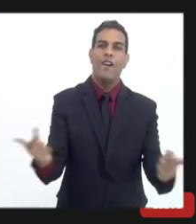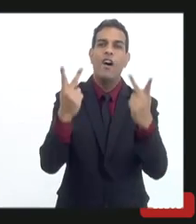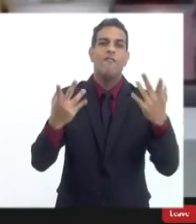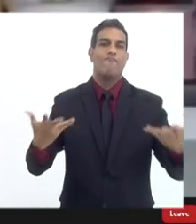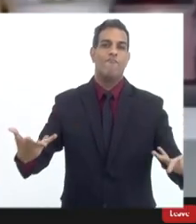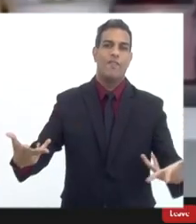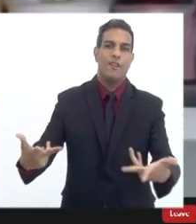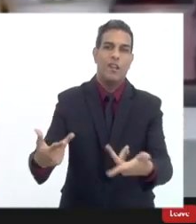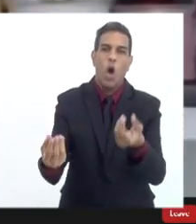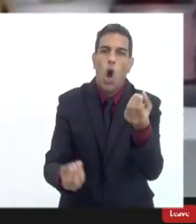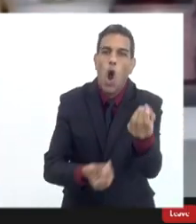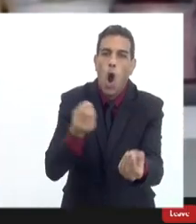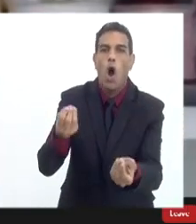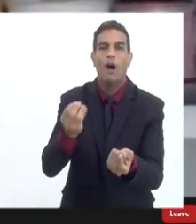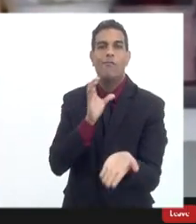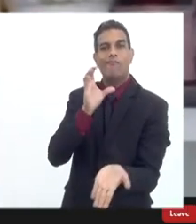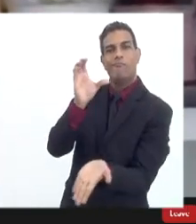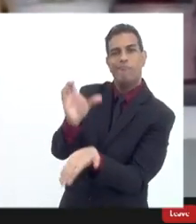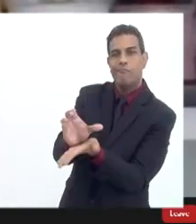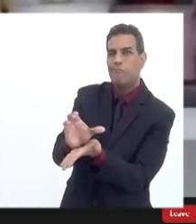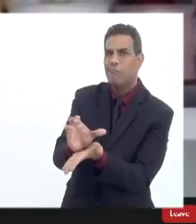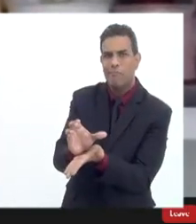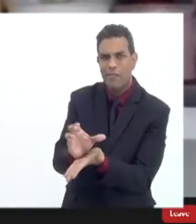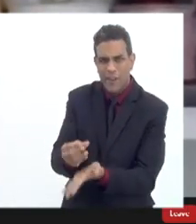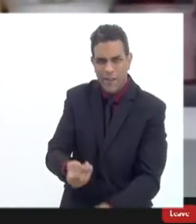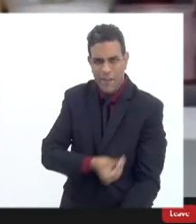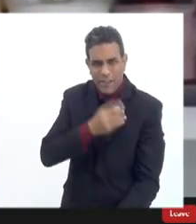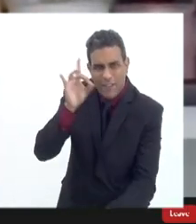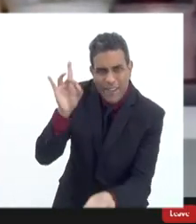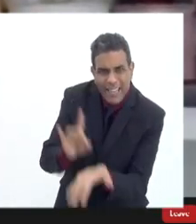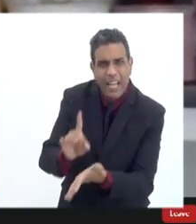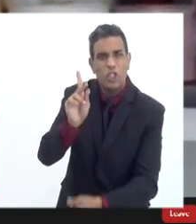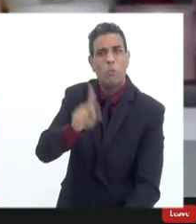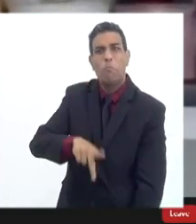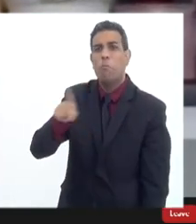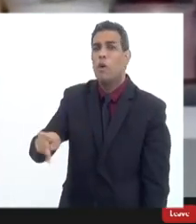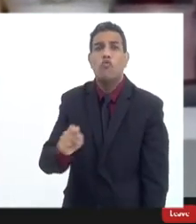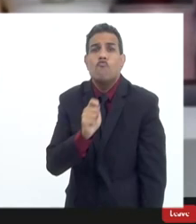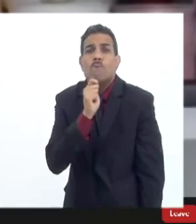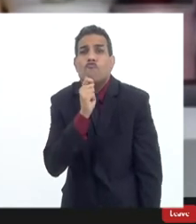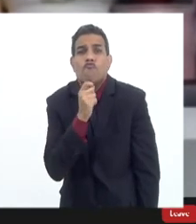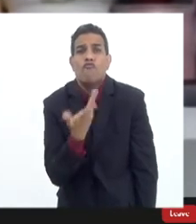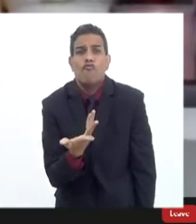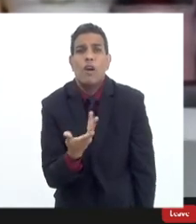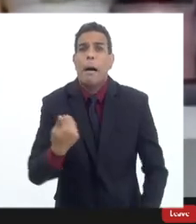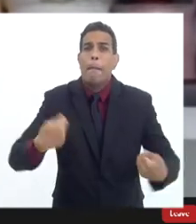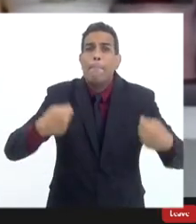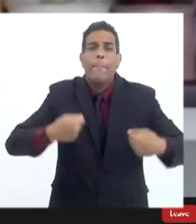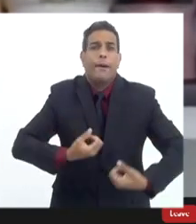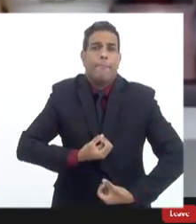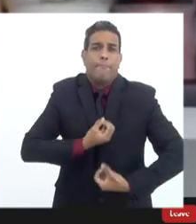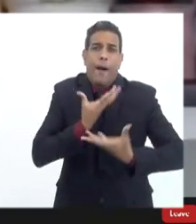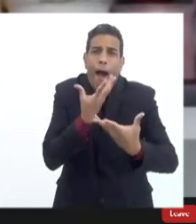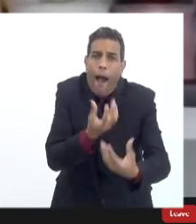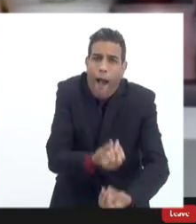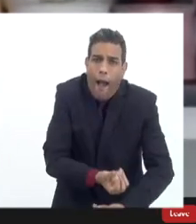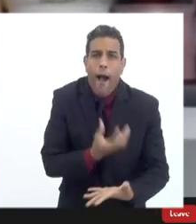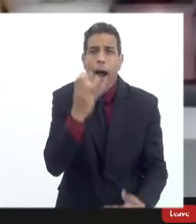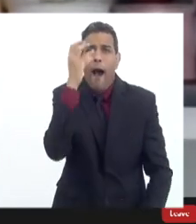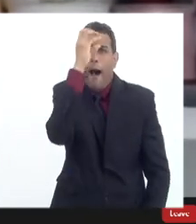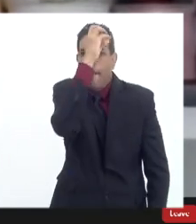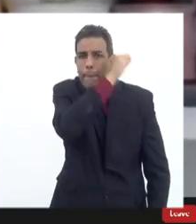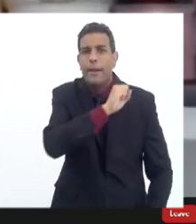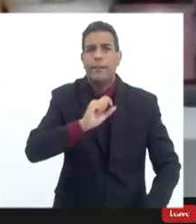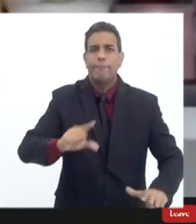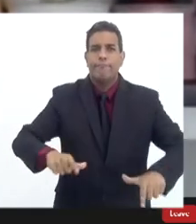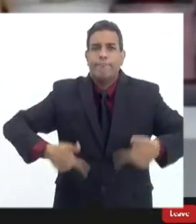toda abnegação e investimento, a gente não vive disso. A gente vive de poder expressar aquilo que a gente estuda, aprende e